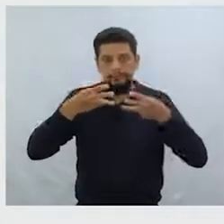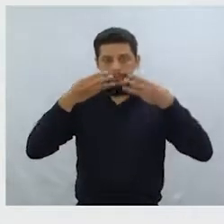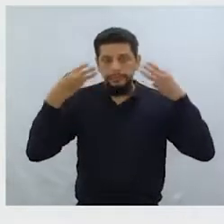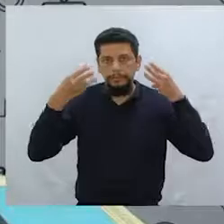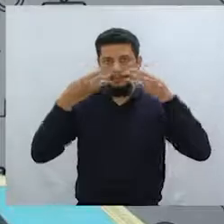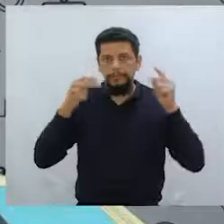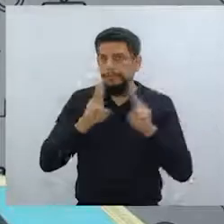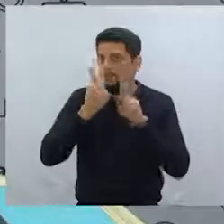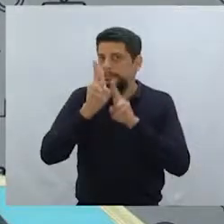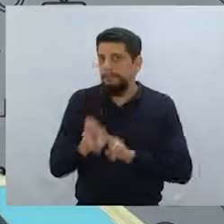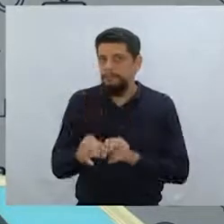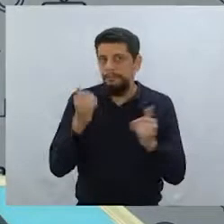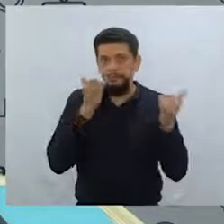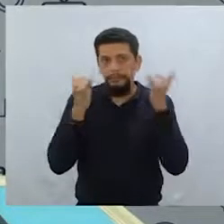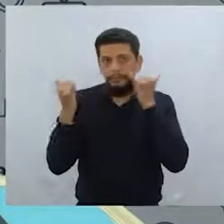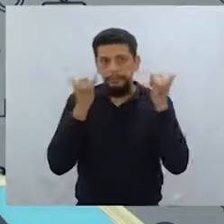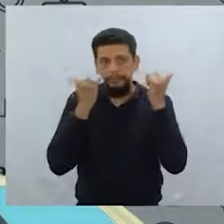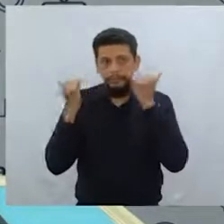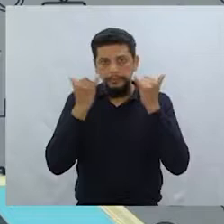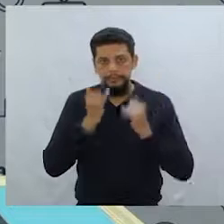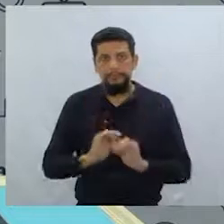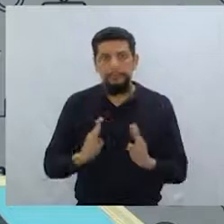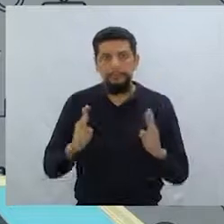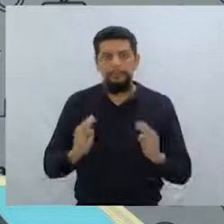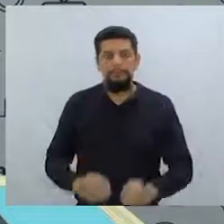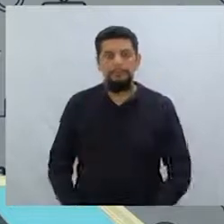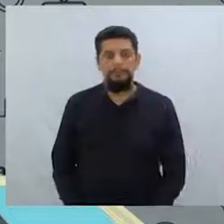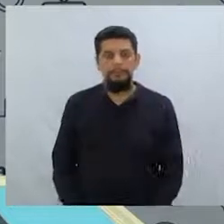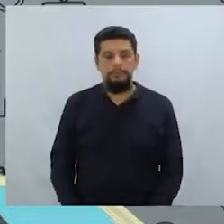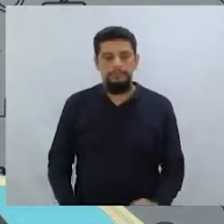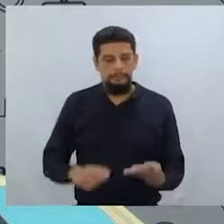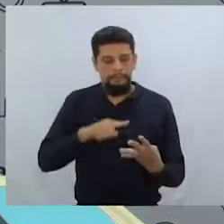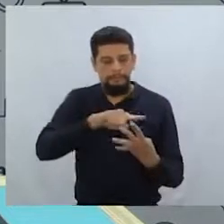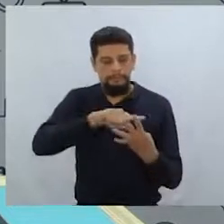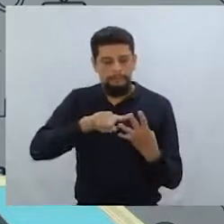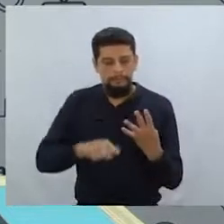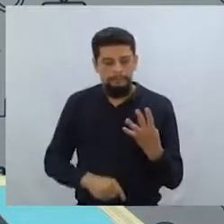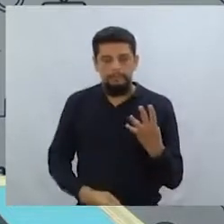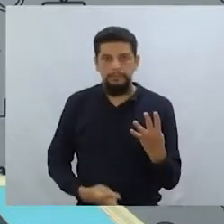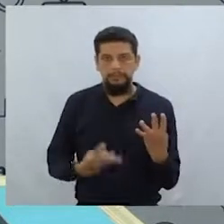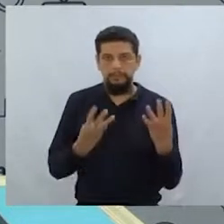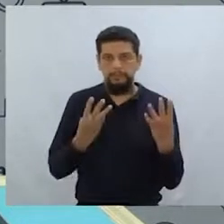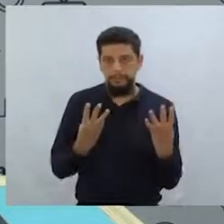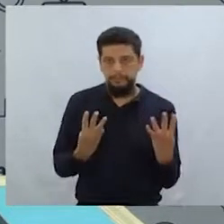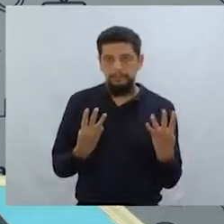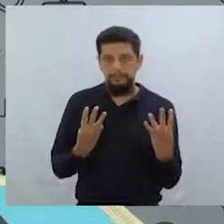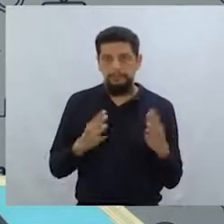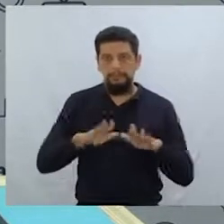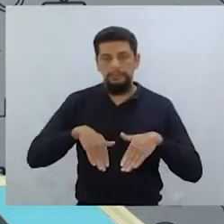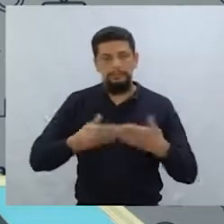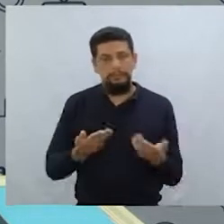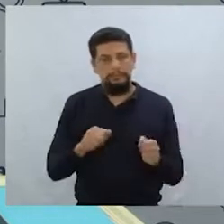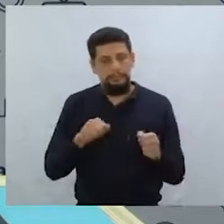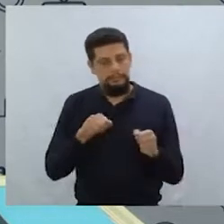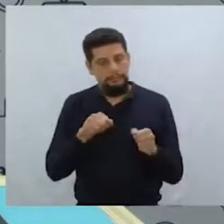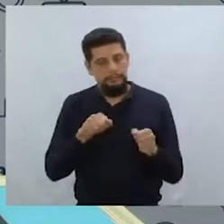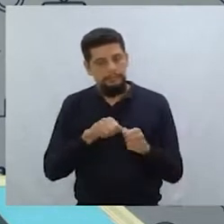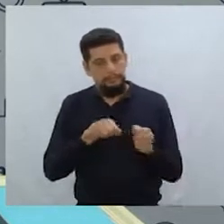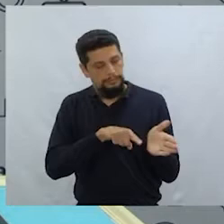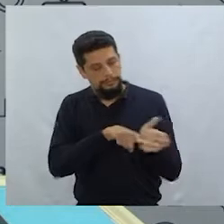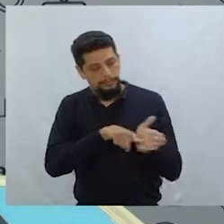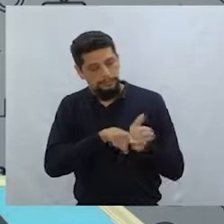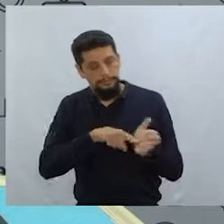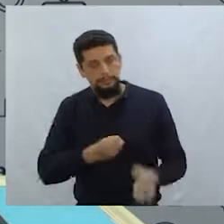1, 2, 3. Mesmas informações. Animal de estimação, 4 cachorros e 3 gatos. Quando foi